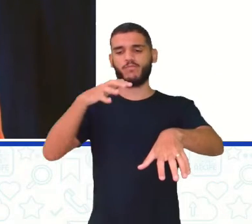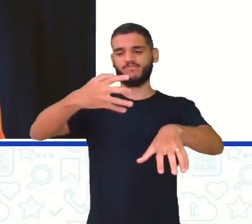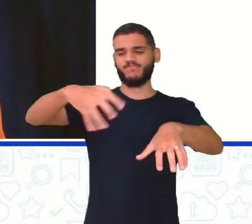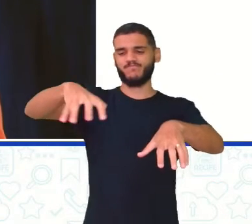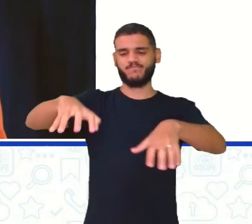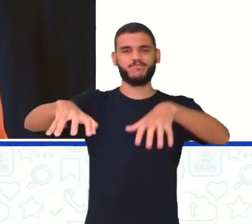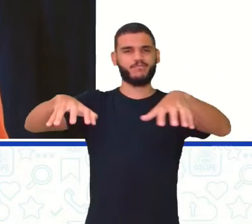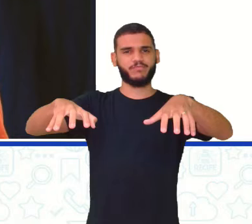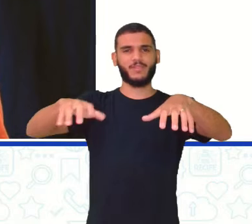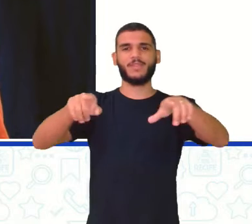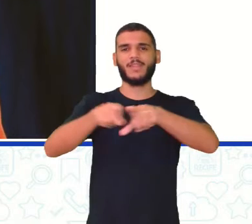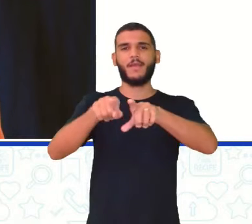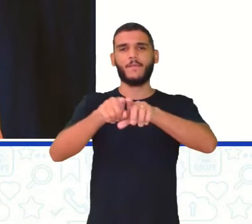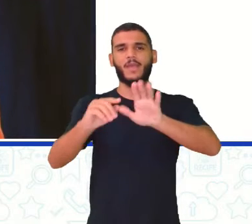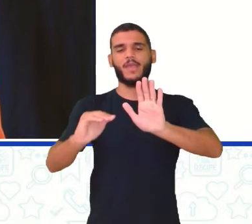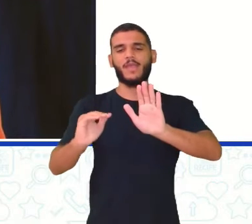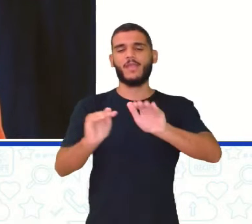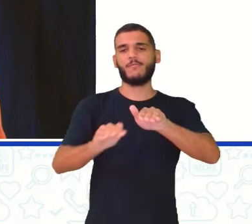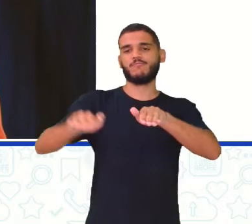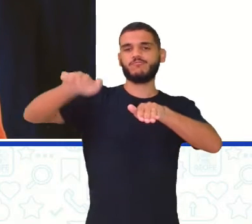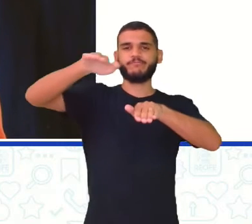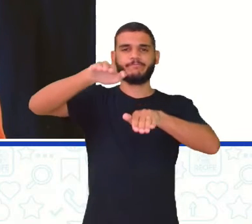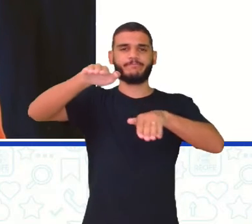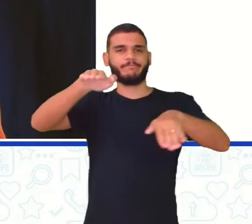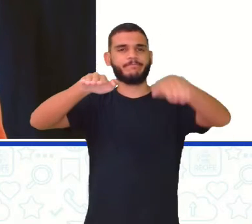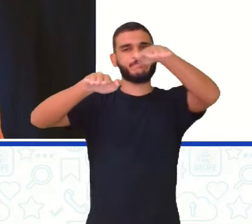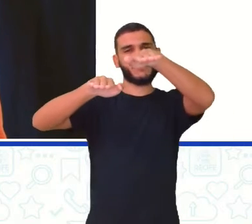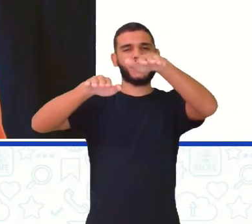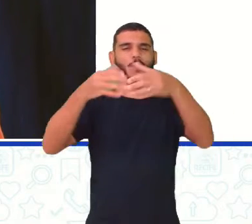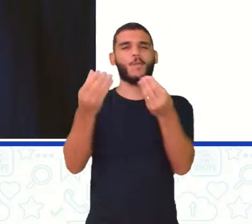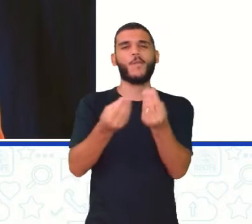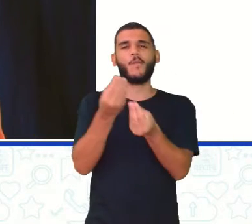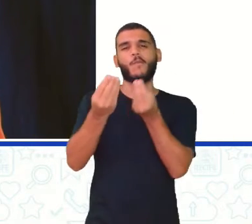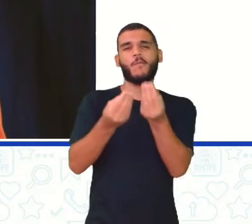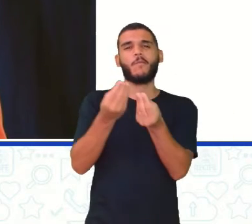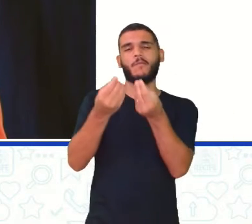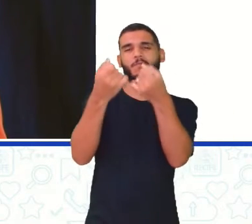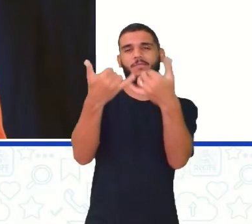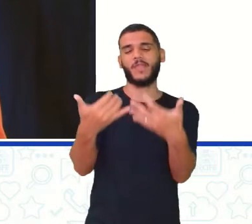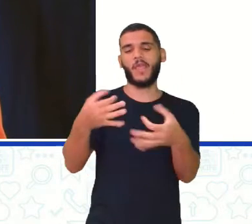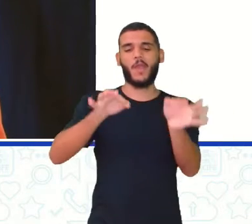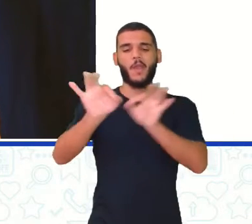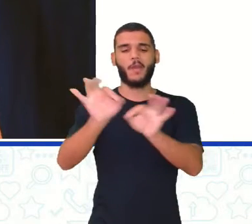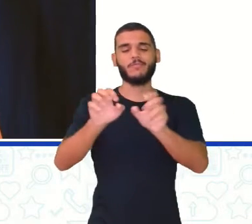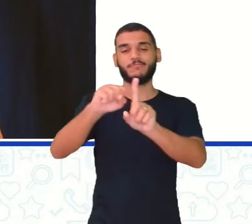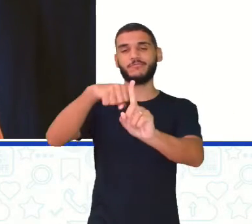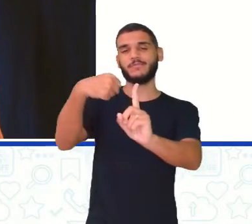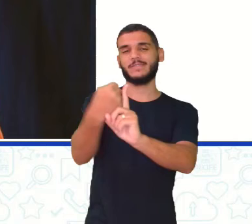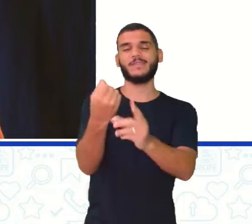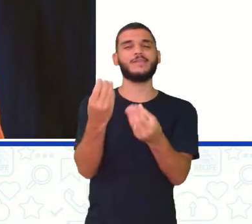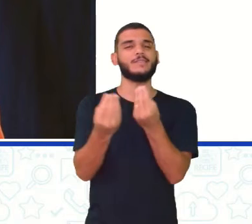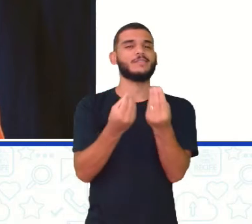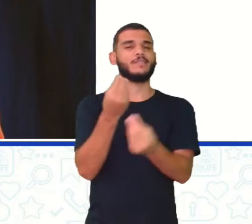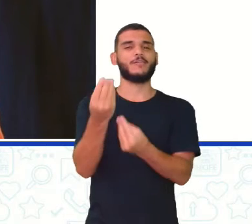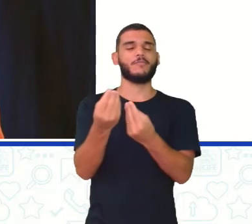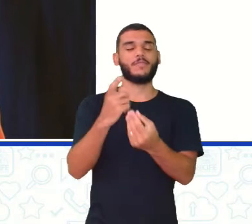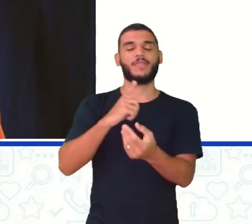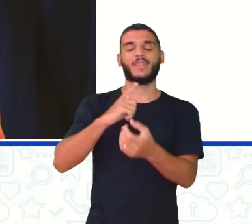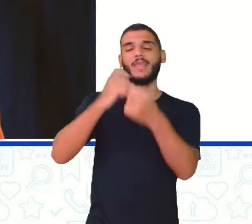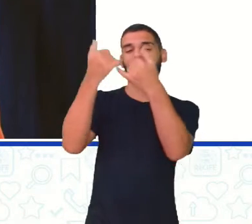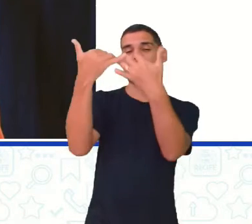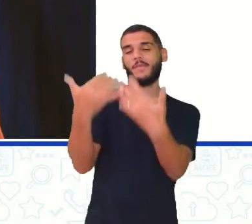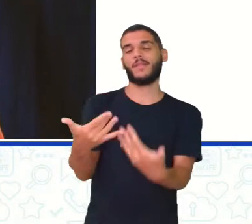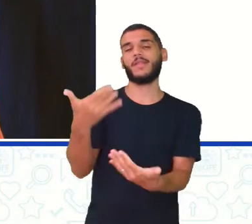mas hierarquizadas, começa a contar cada vez mais na organização da sociedade. Começava a definir cada